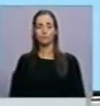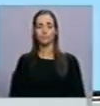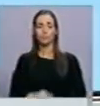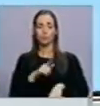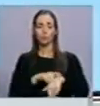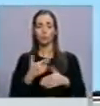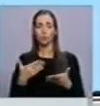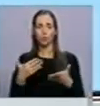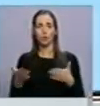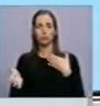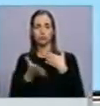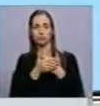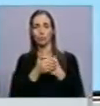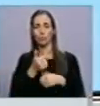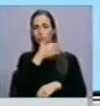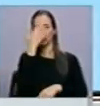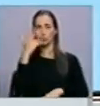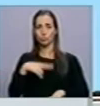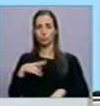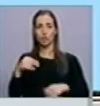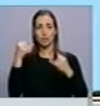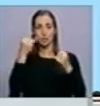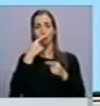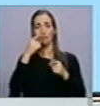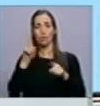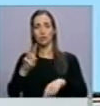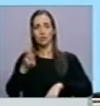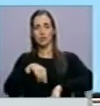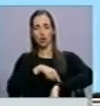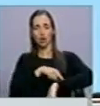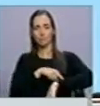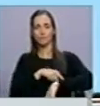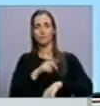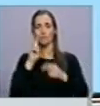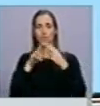hora fechamos o Bom Dia Portugal, voltamos já a seguir para a terceira hora. Até já.